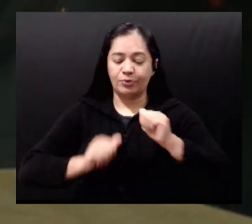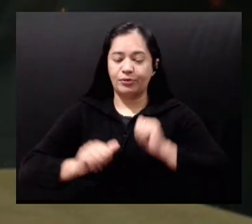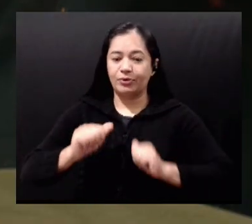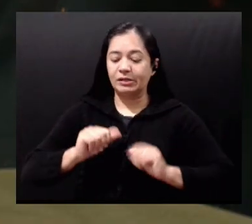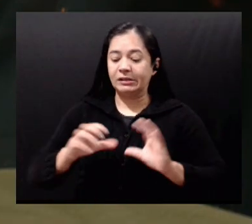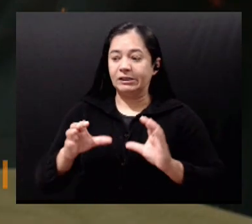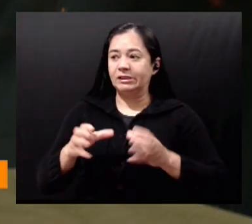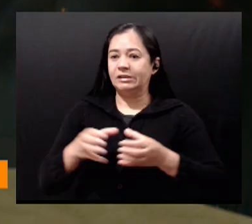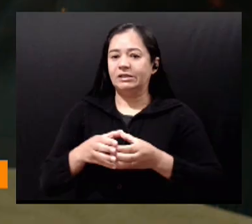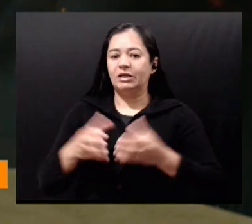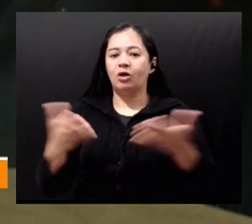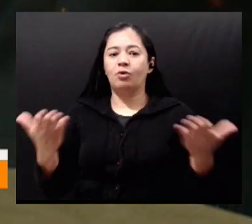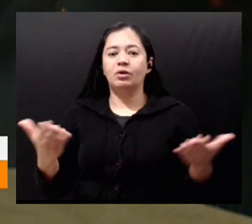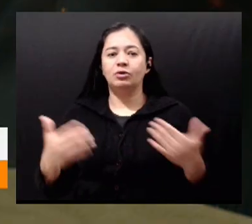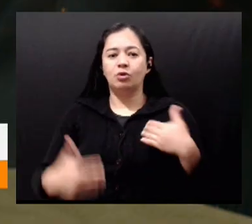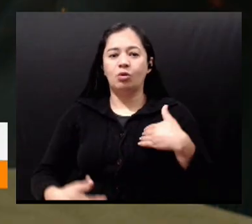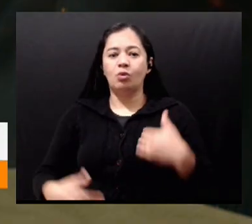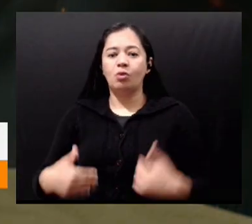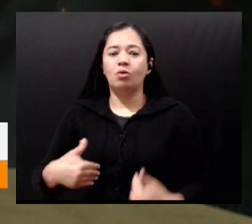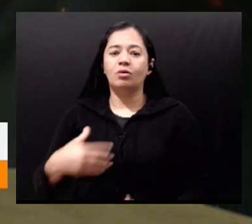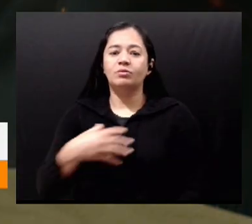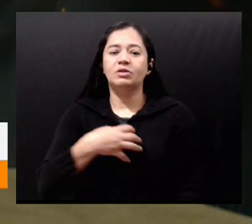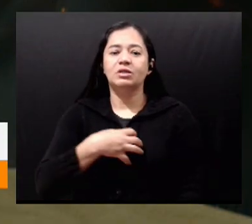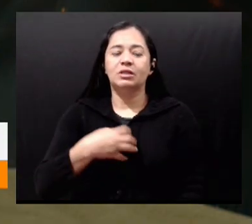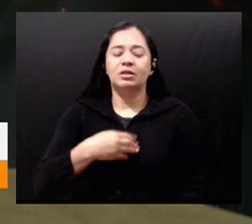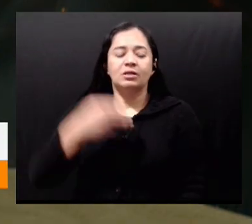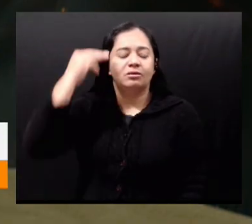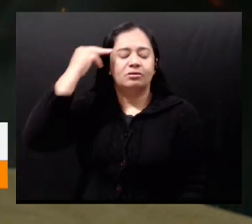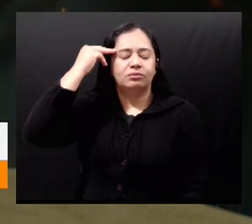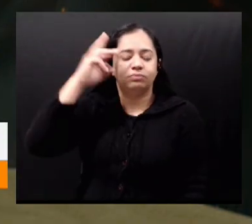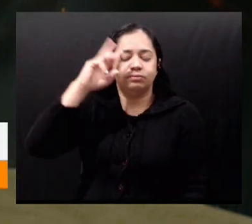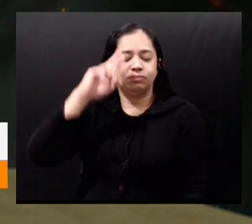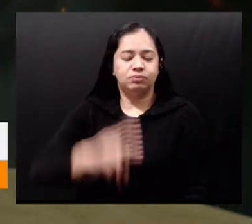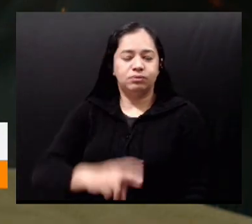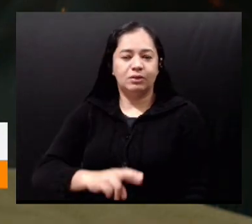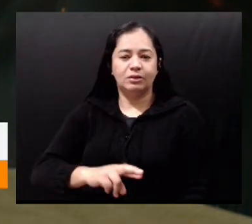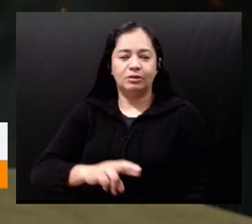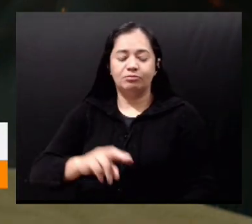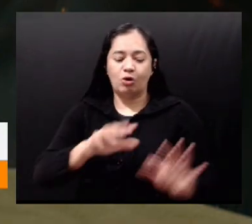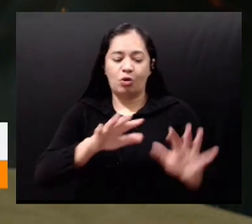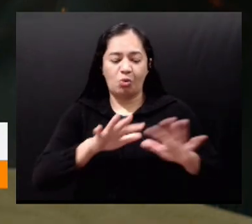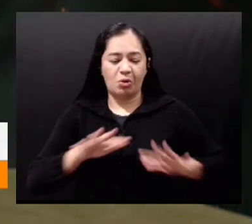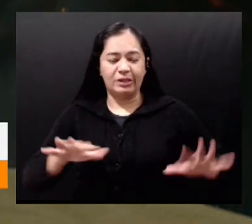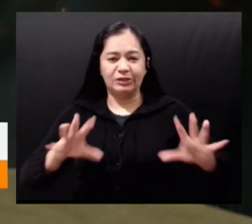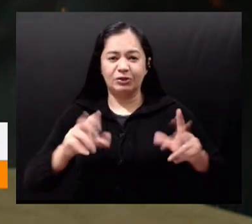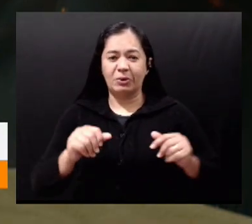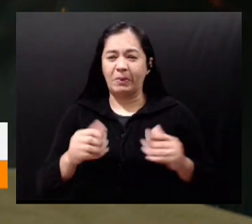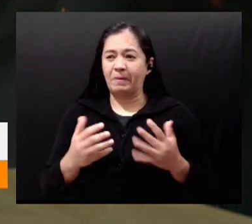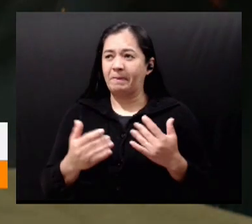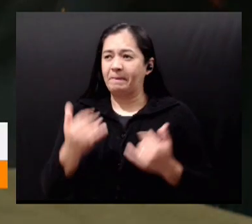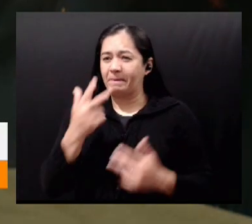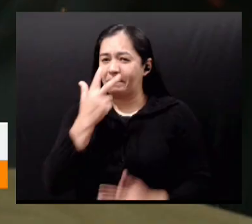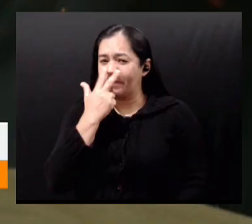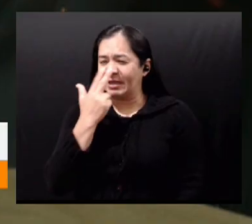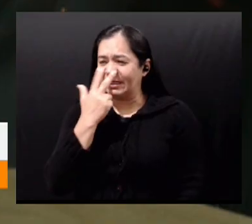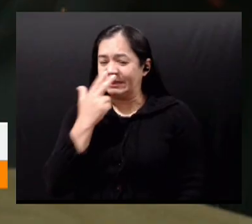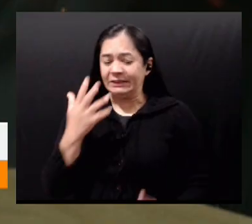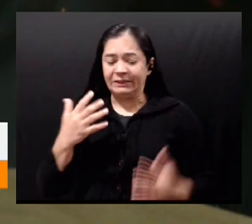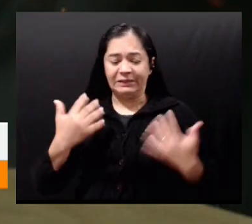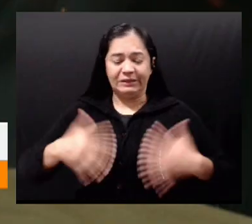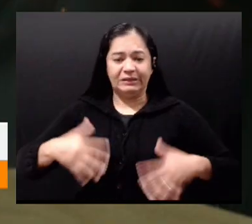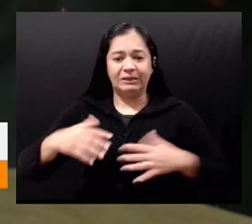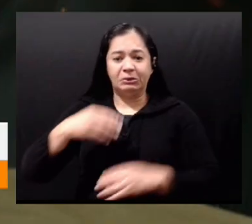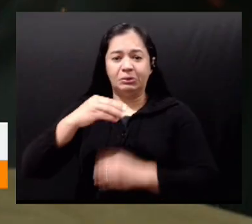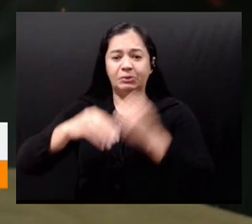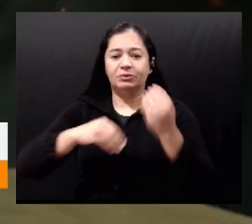corpo sente e a mente responde e o ambiente todo parece estar em colapso. É, para nos ajudar a entender melhor o que está